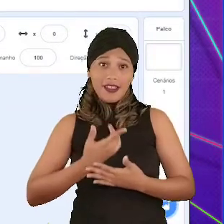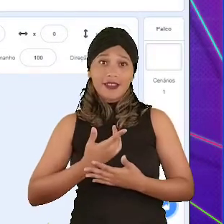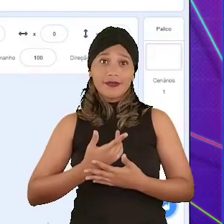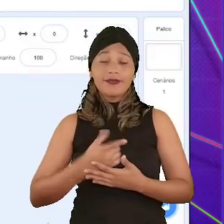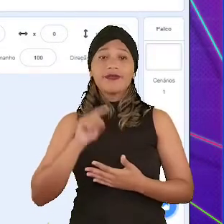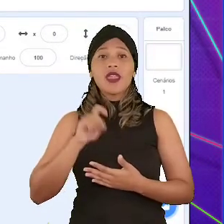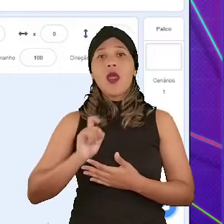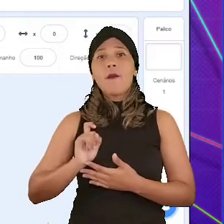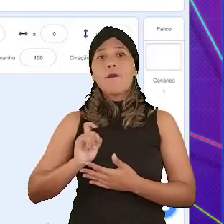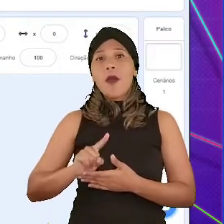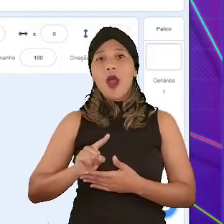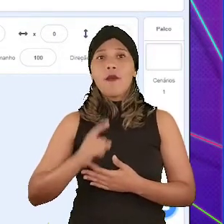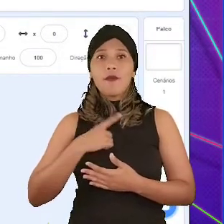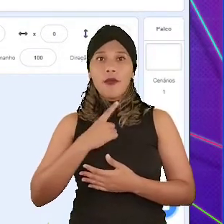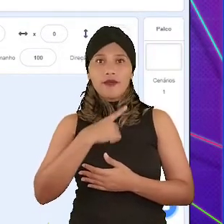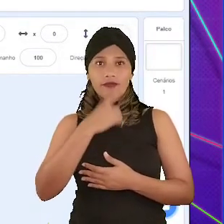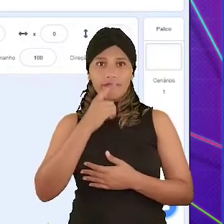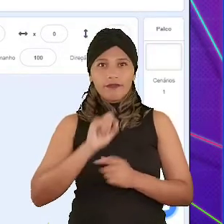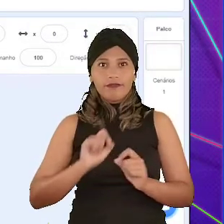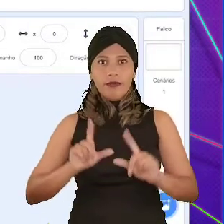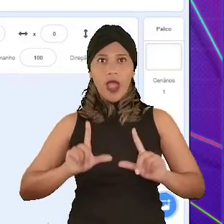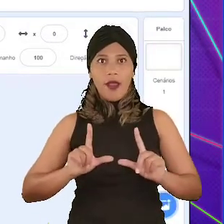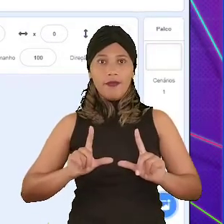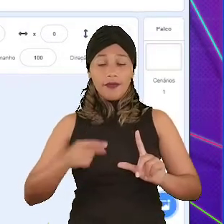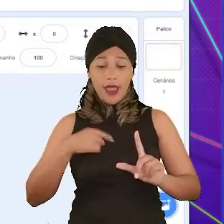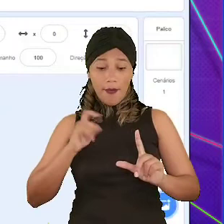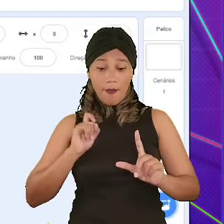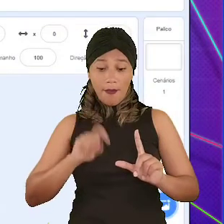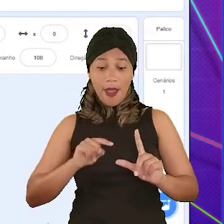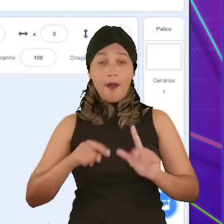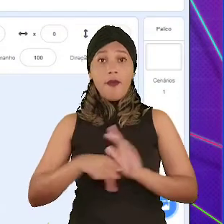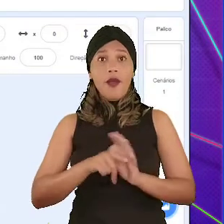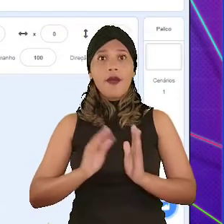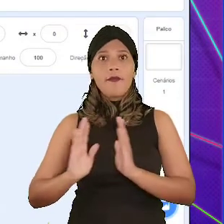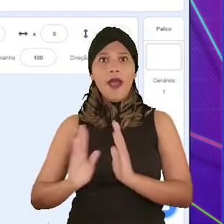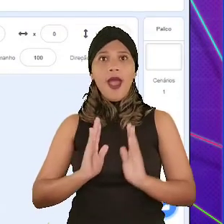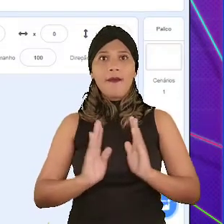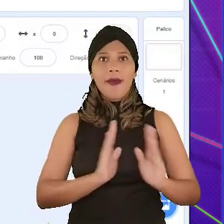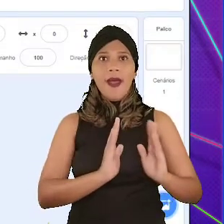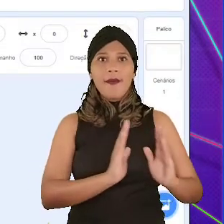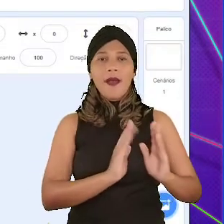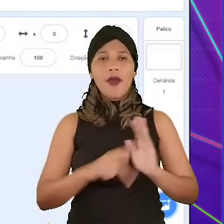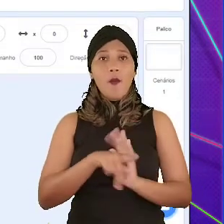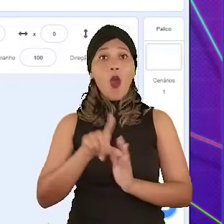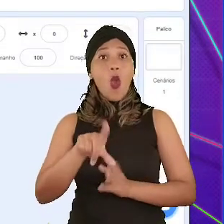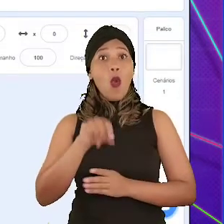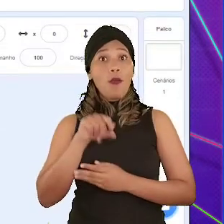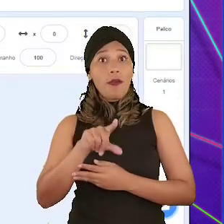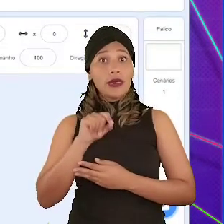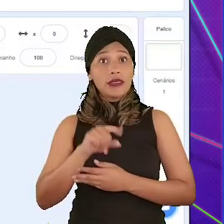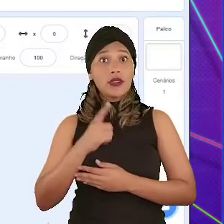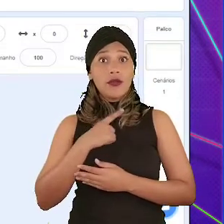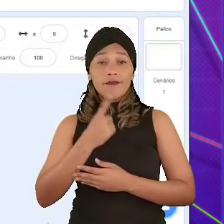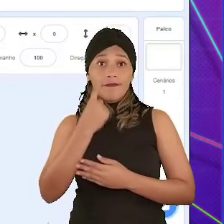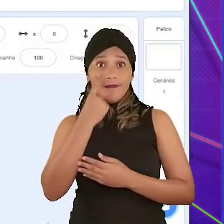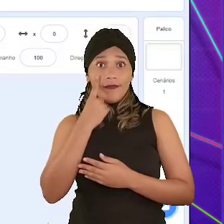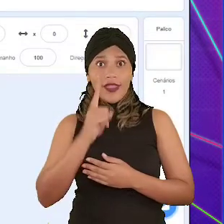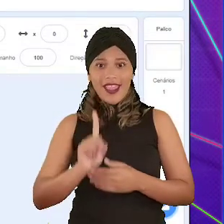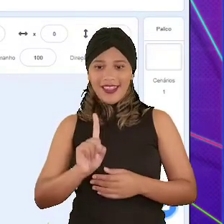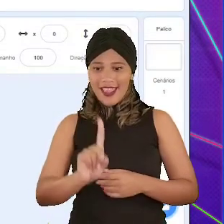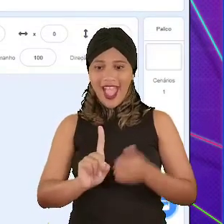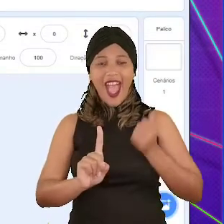de imagem do nosso ator Esse é o botão de aparência ao clicar nele nós temos vários blocos pertinentes desta opção